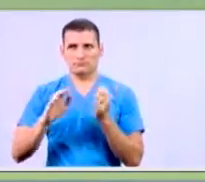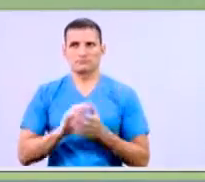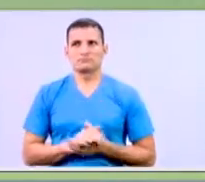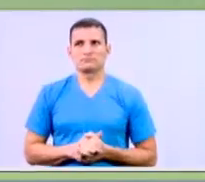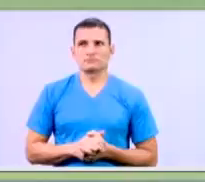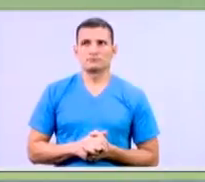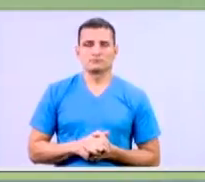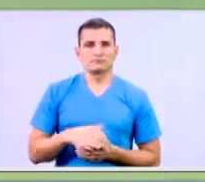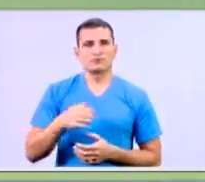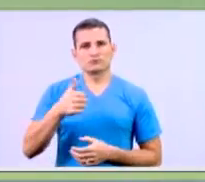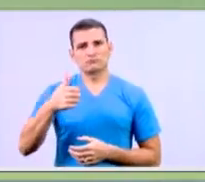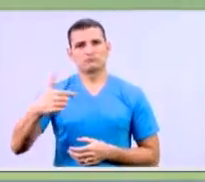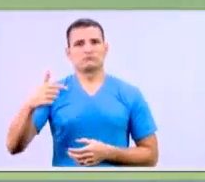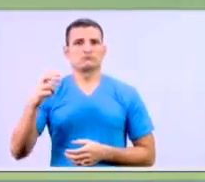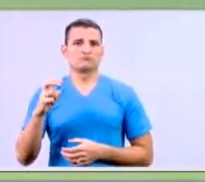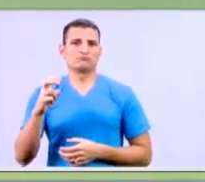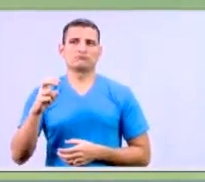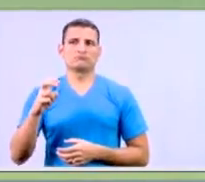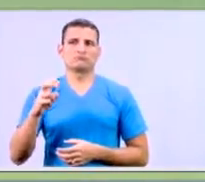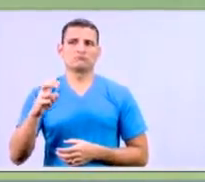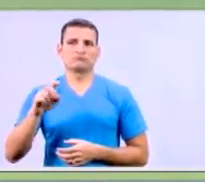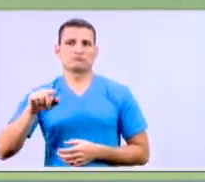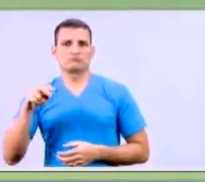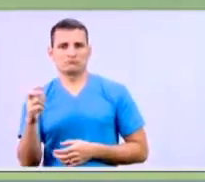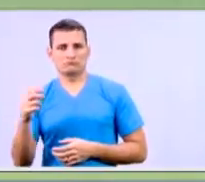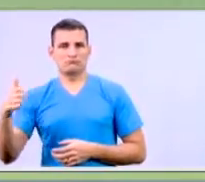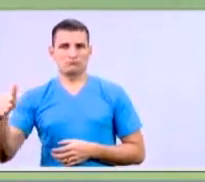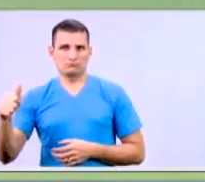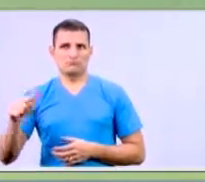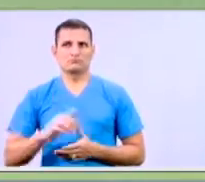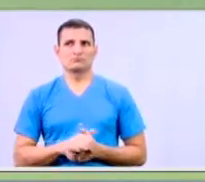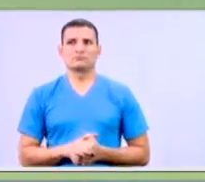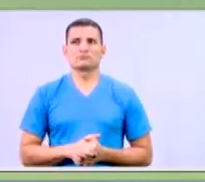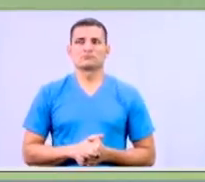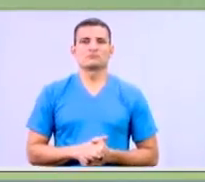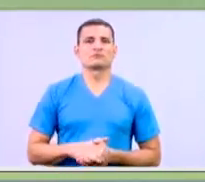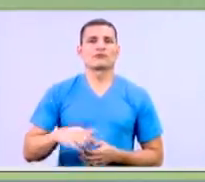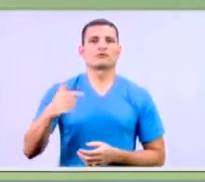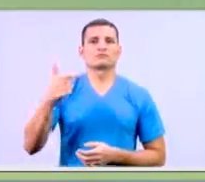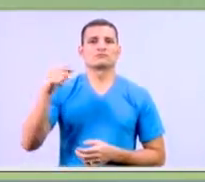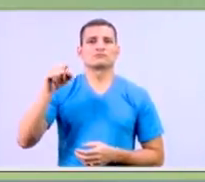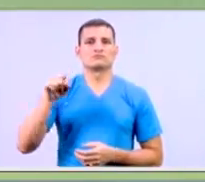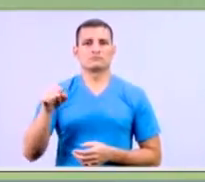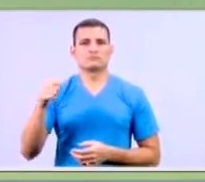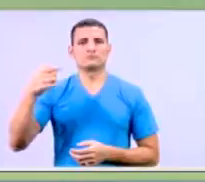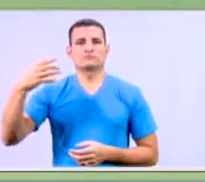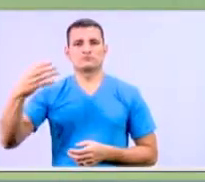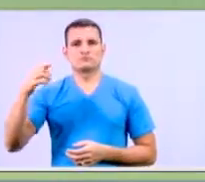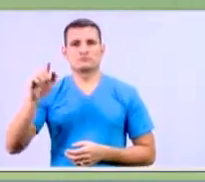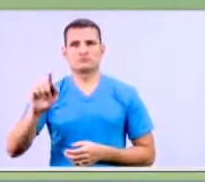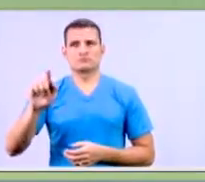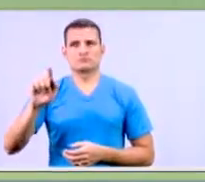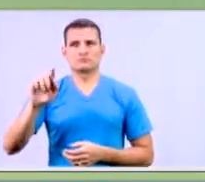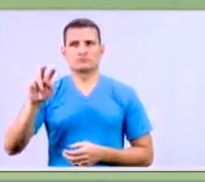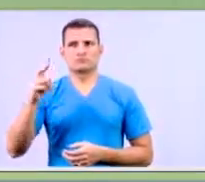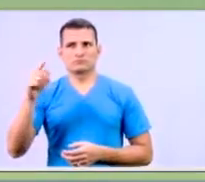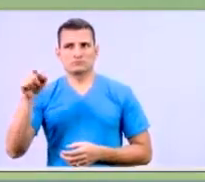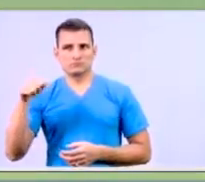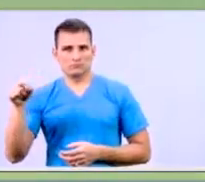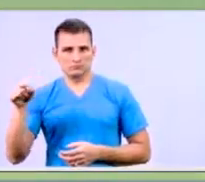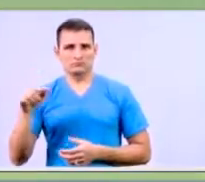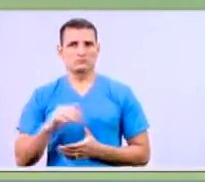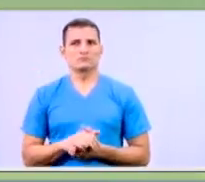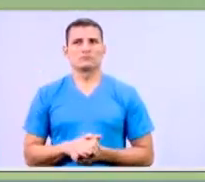2, 5,5 e 11. Já trabalha com 2.4 GHz e aí ele tinha um